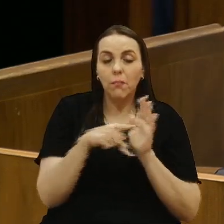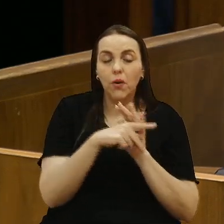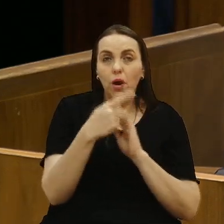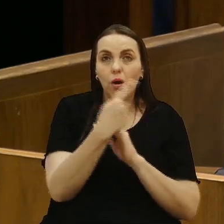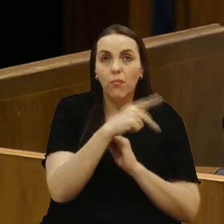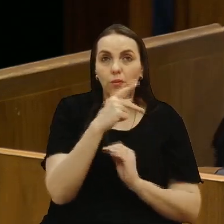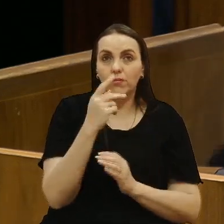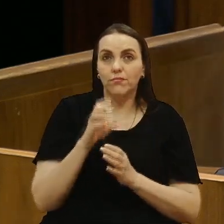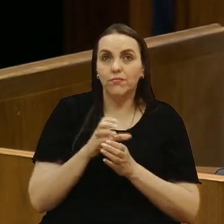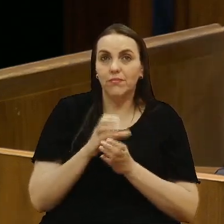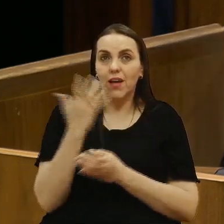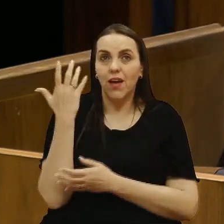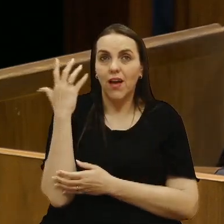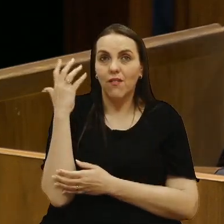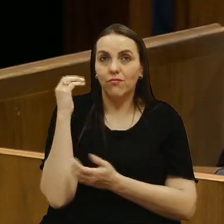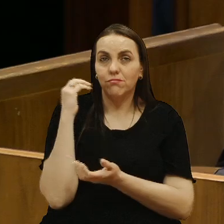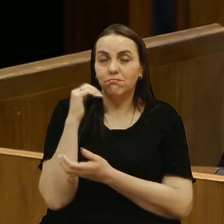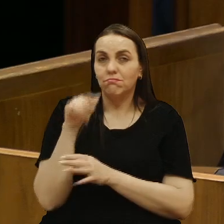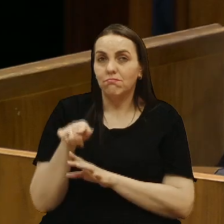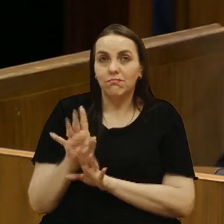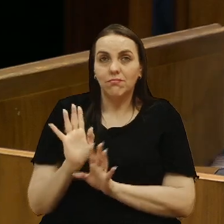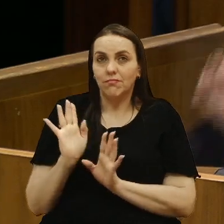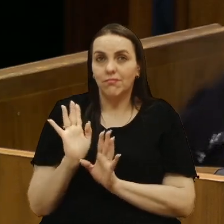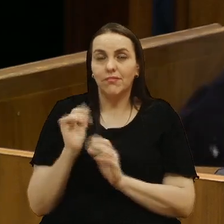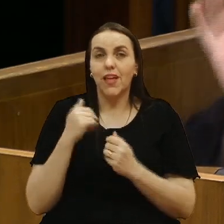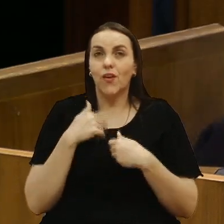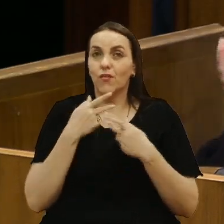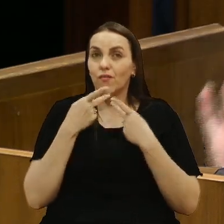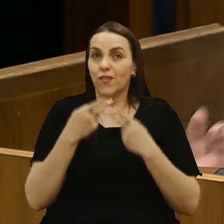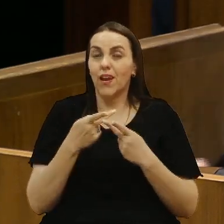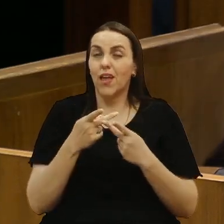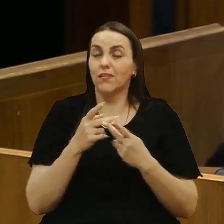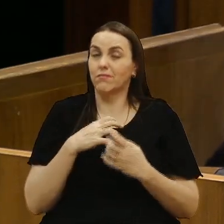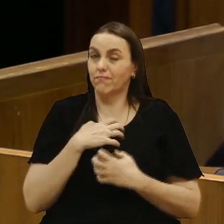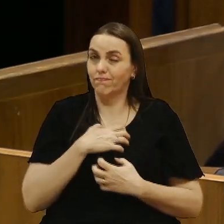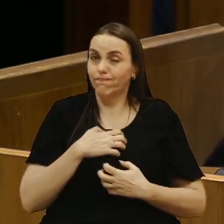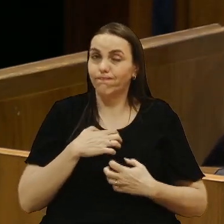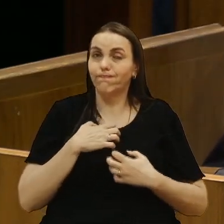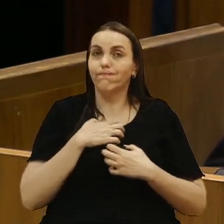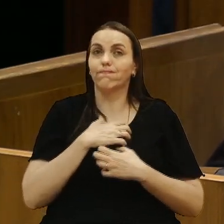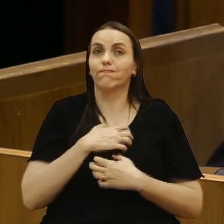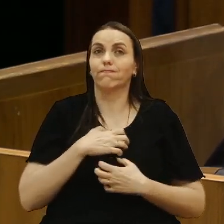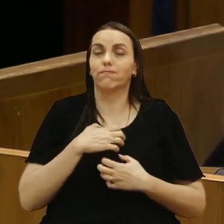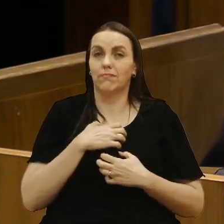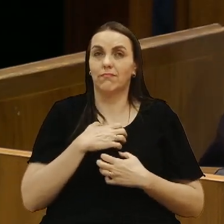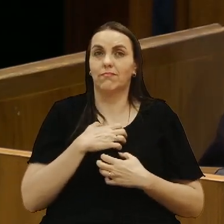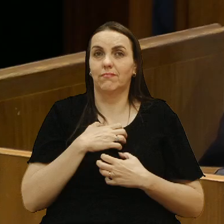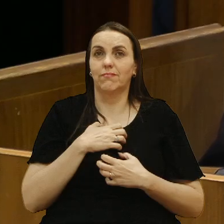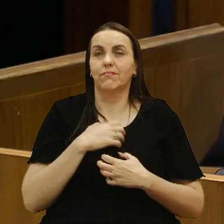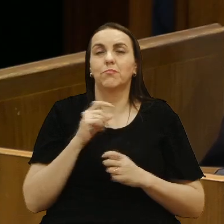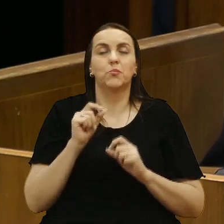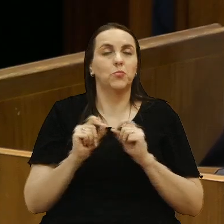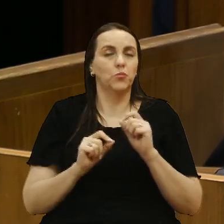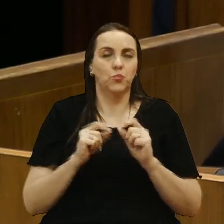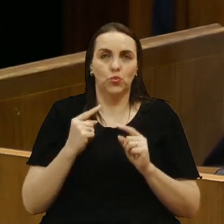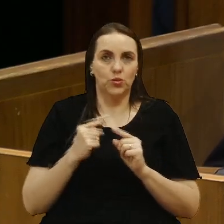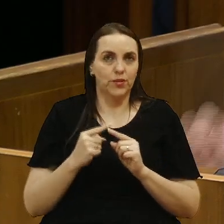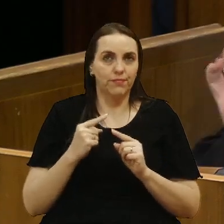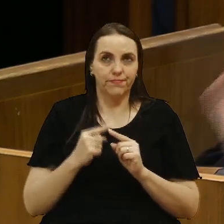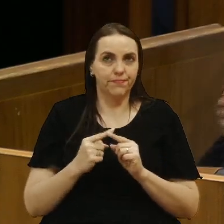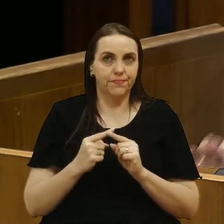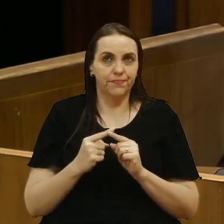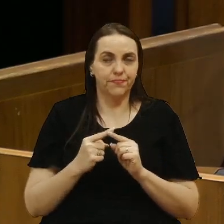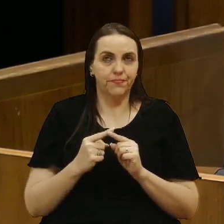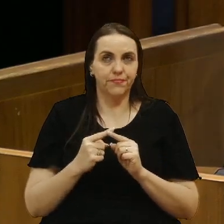me manifestar com profunda indignação diante da situação que